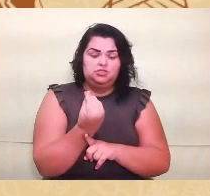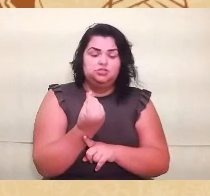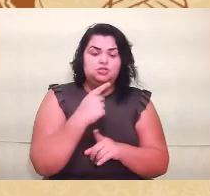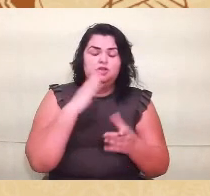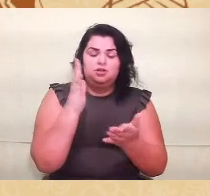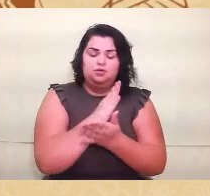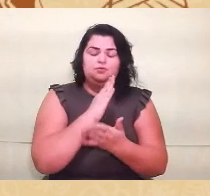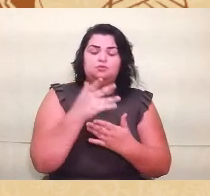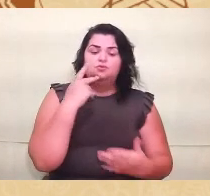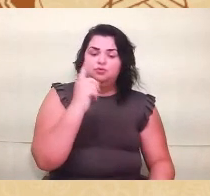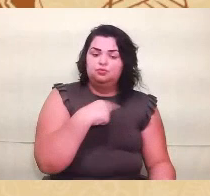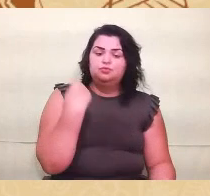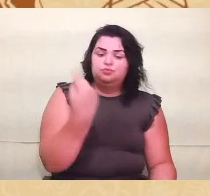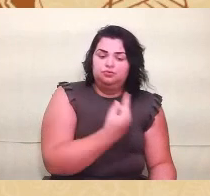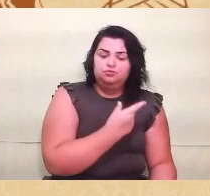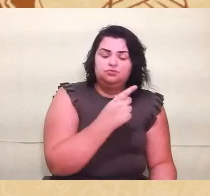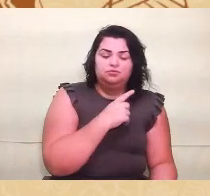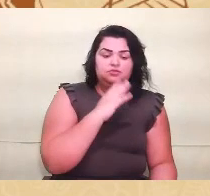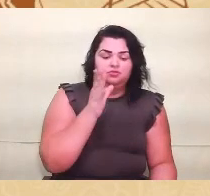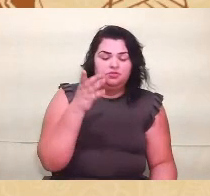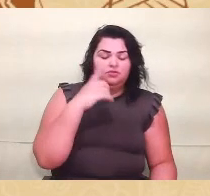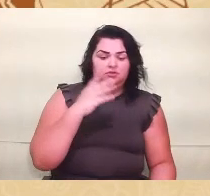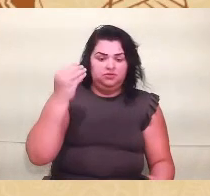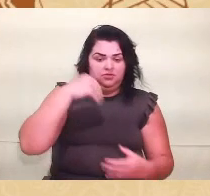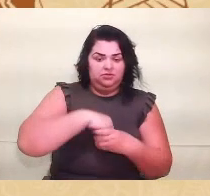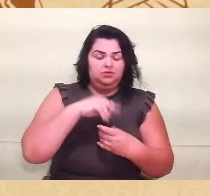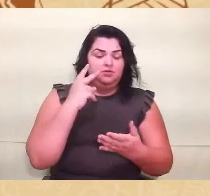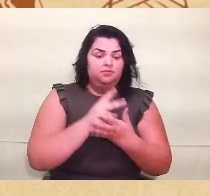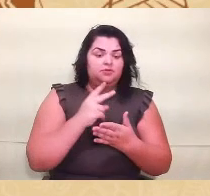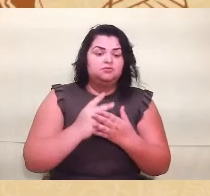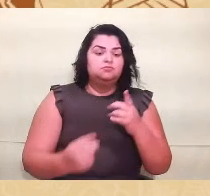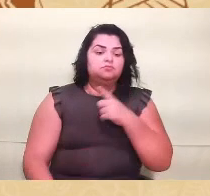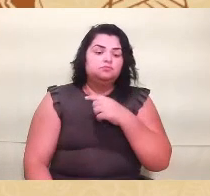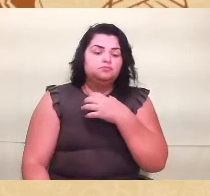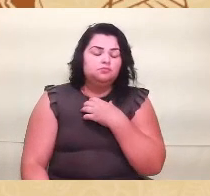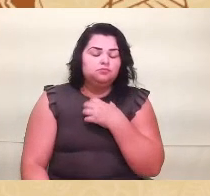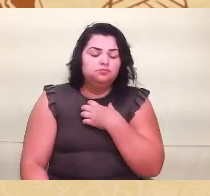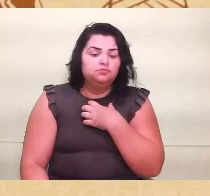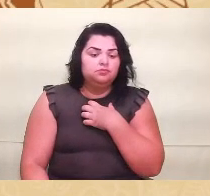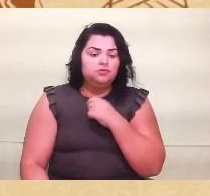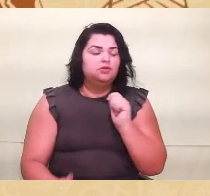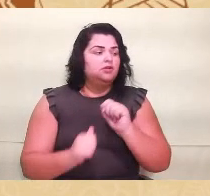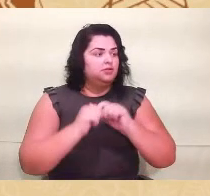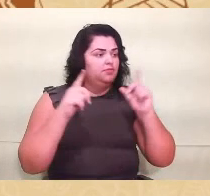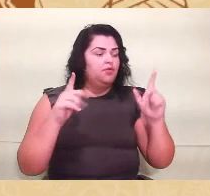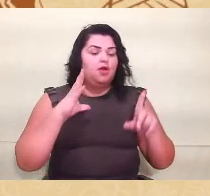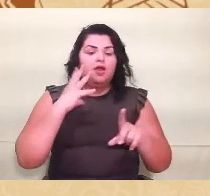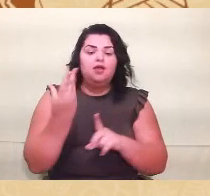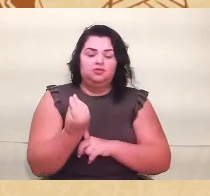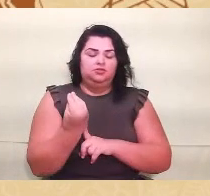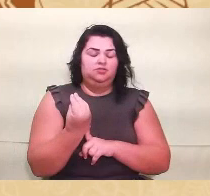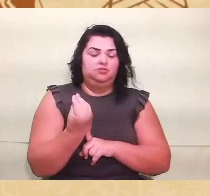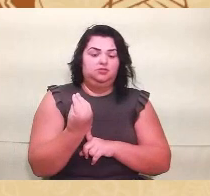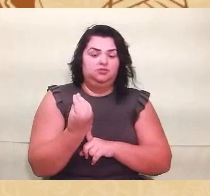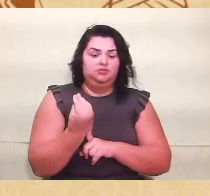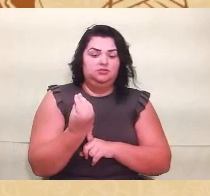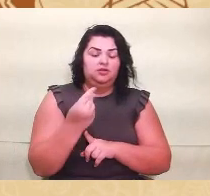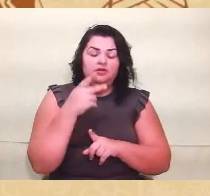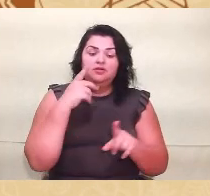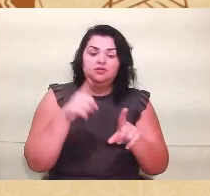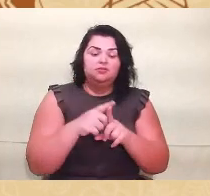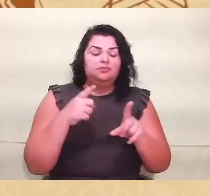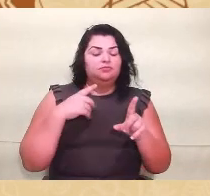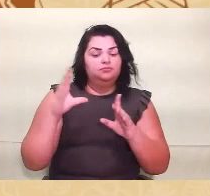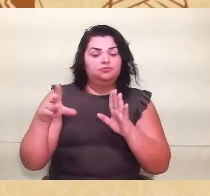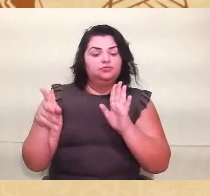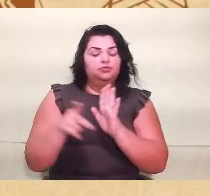nós, como nosso Jaider, né, foi para os salões, foi expor as suas artes. A gente faz, pode se falar hoje de cinema indígena,